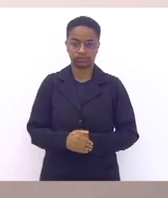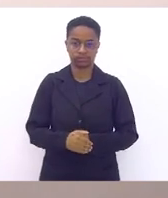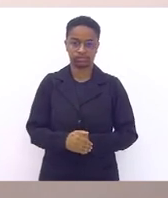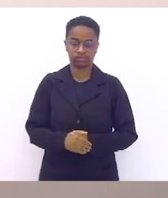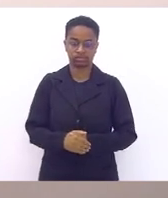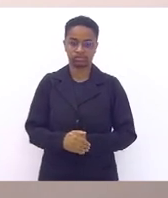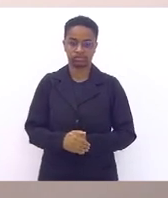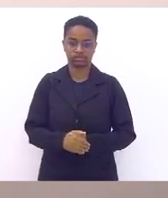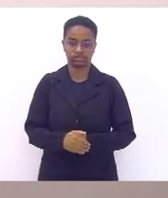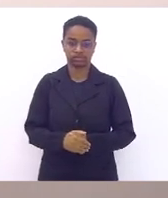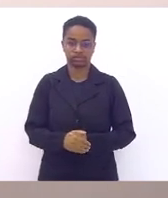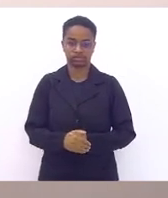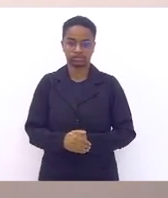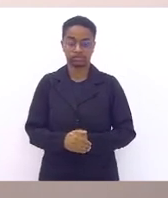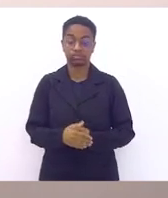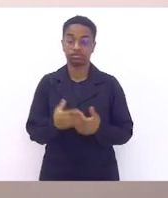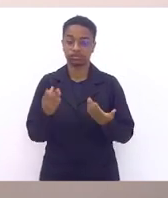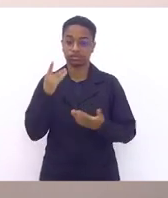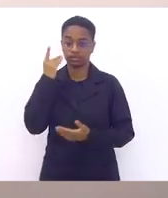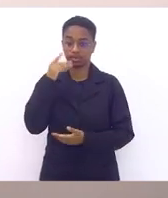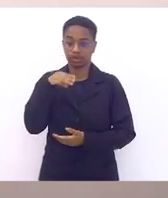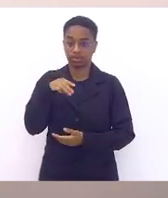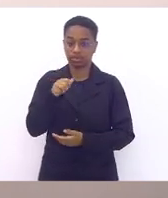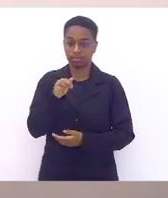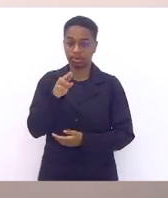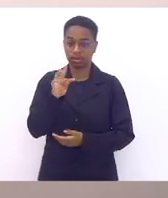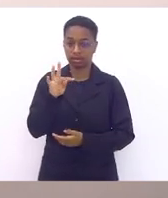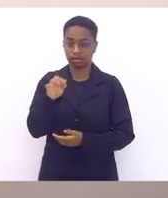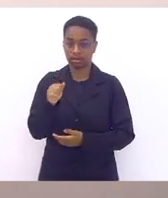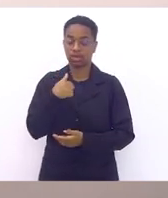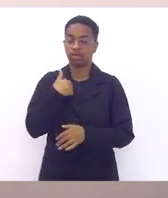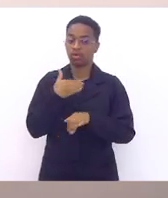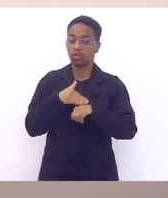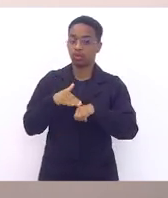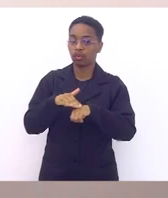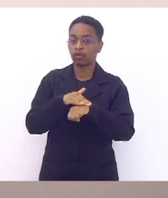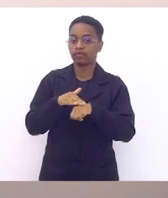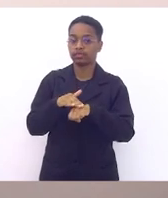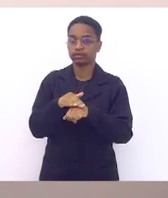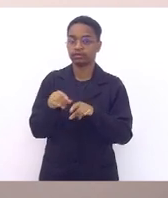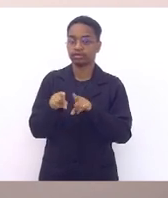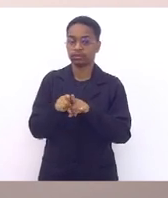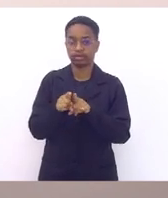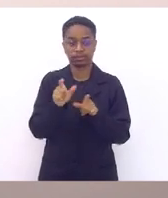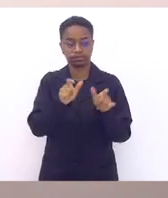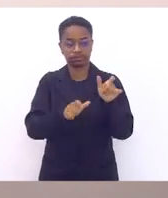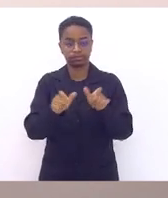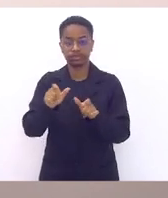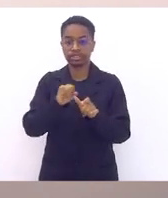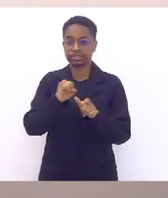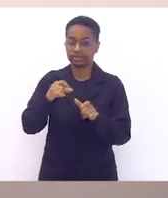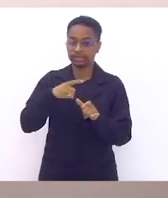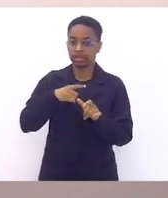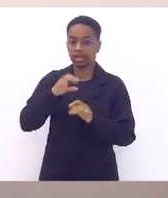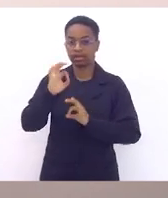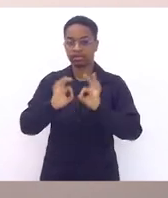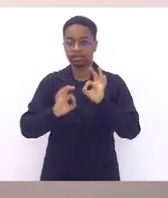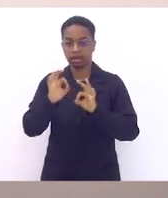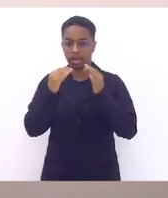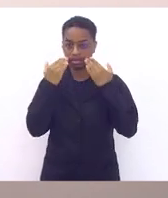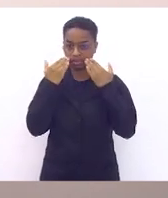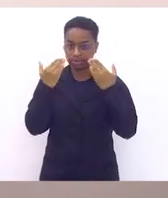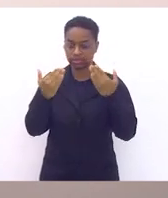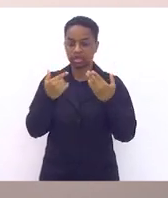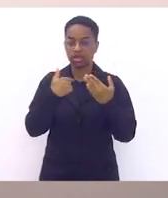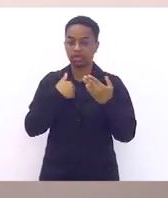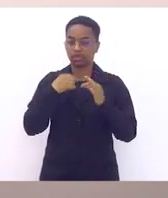fizemos, deputada Marta, eu até conversei com a Carla, sua assessora, se nós faríamos uma apresentação. Nós preparamos uma apresentação